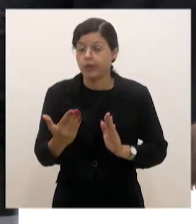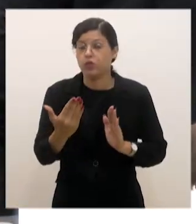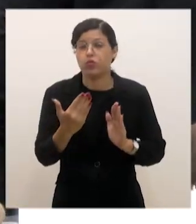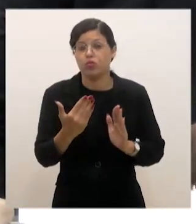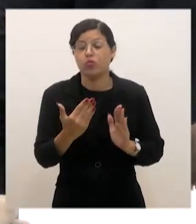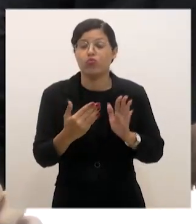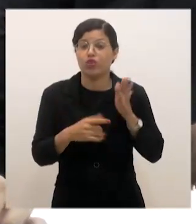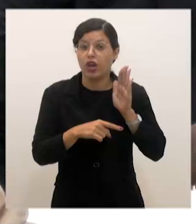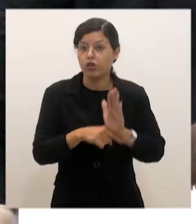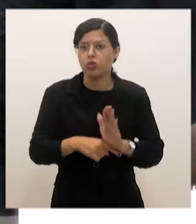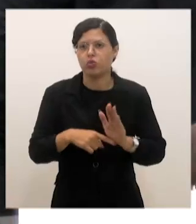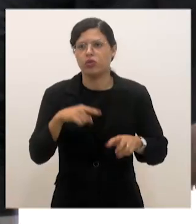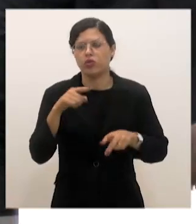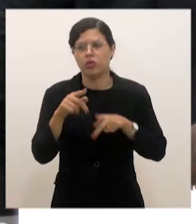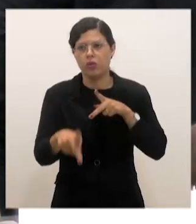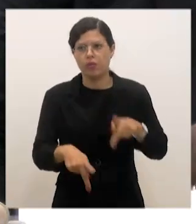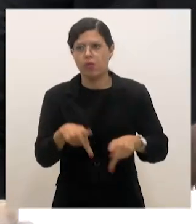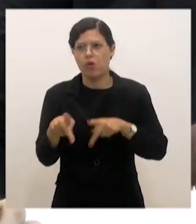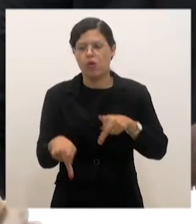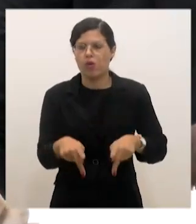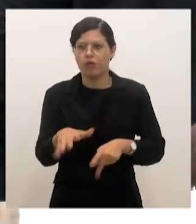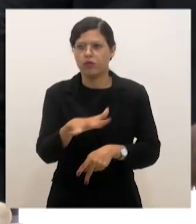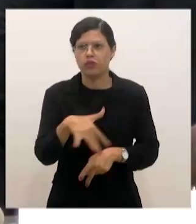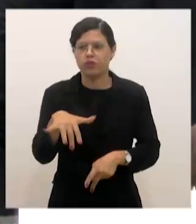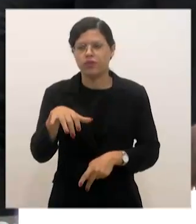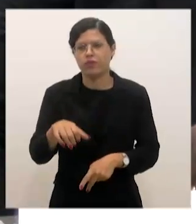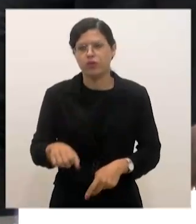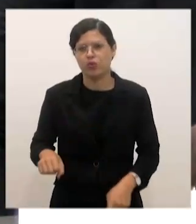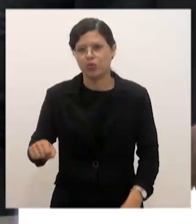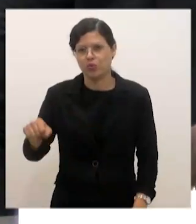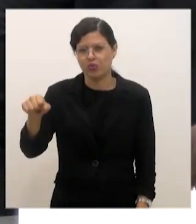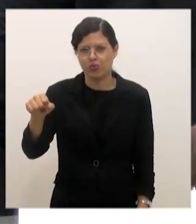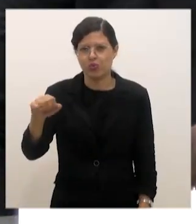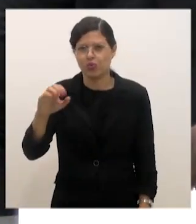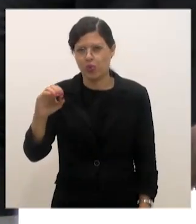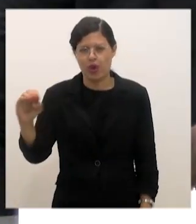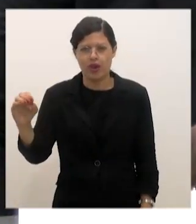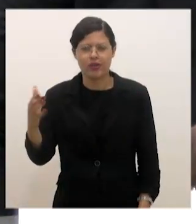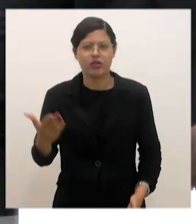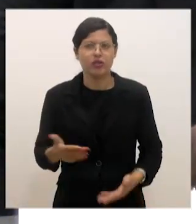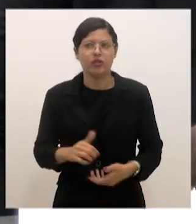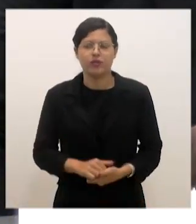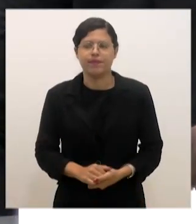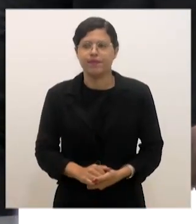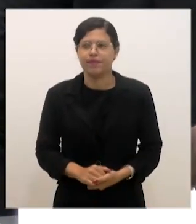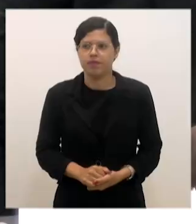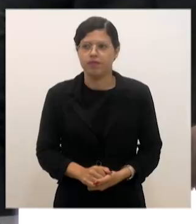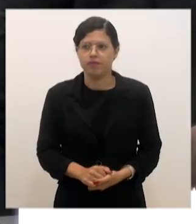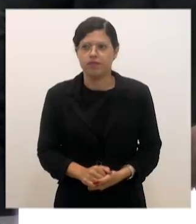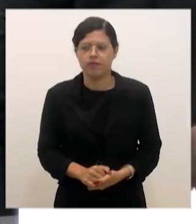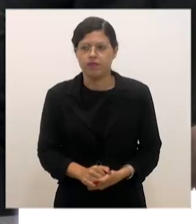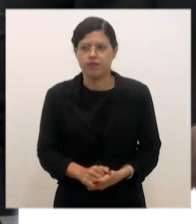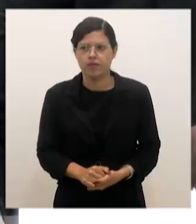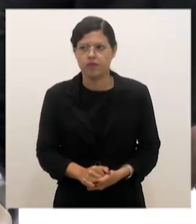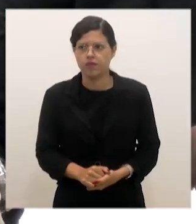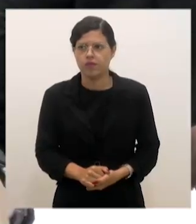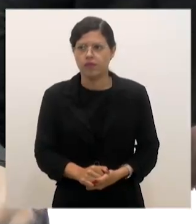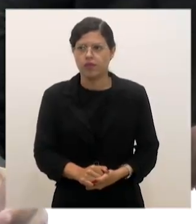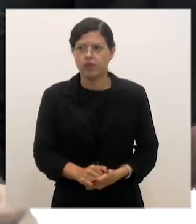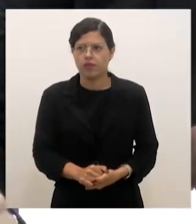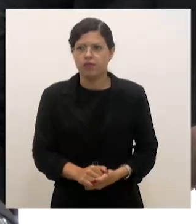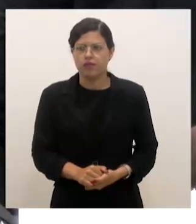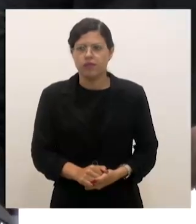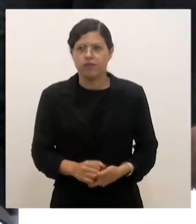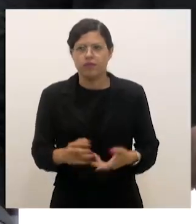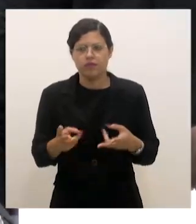dos moradores da região sudoeste, que estão vendo cada vez mais ali a sua